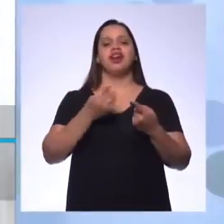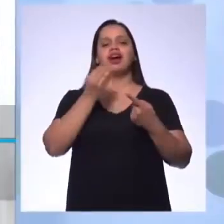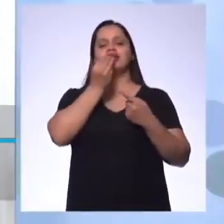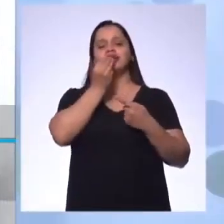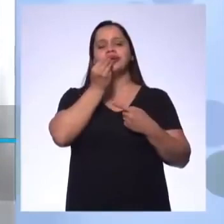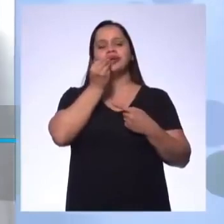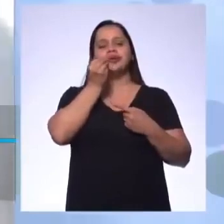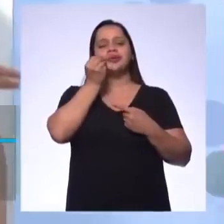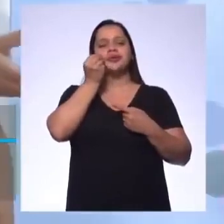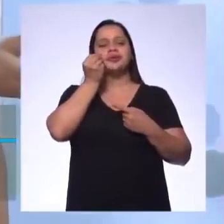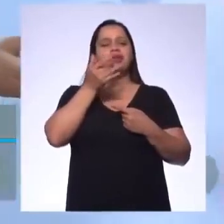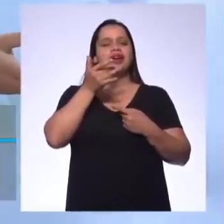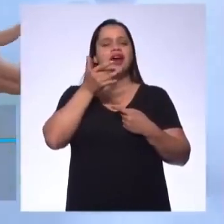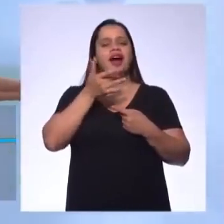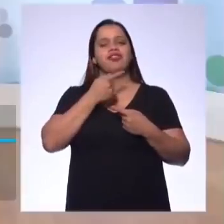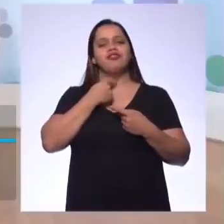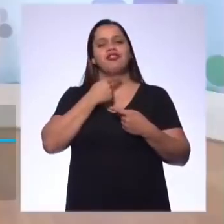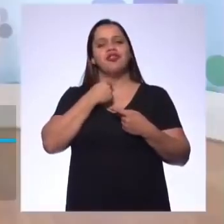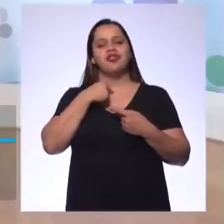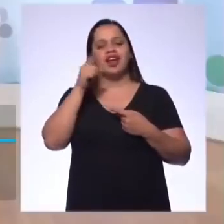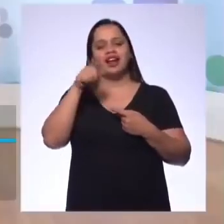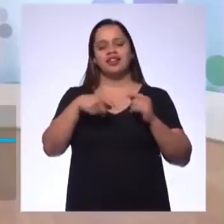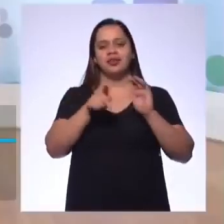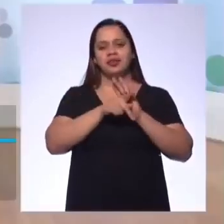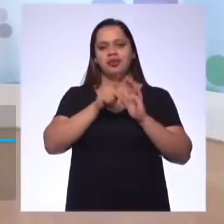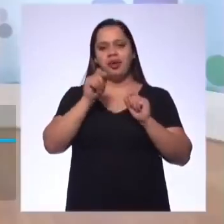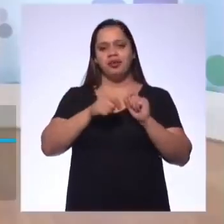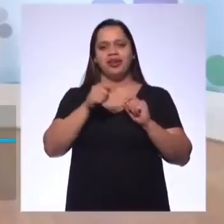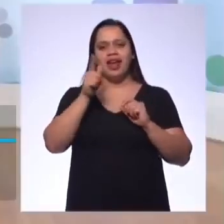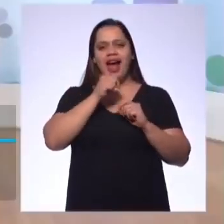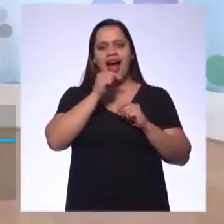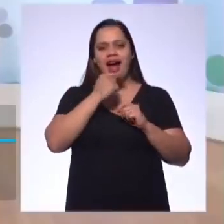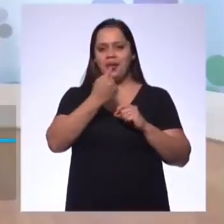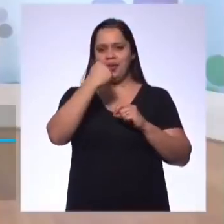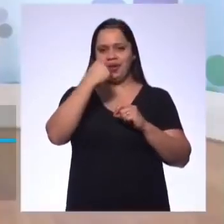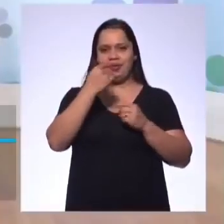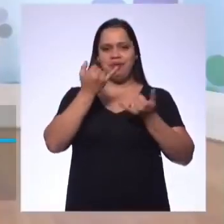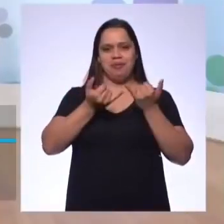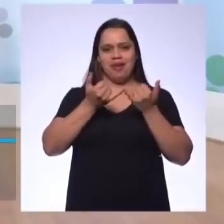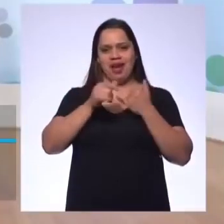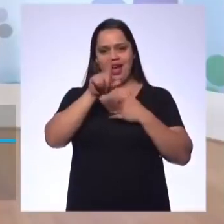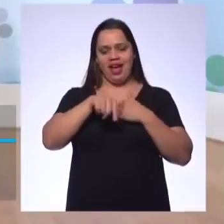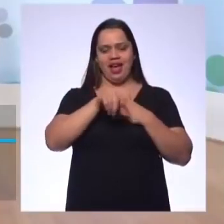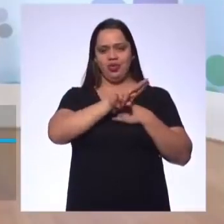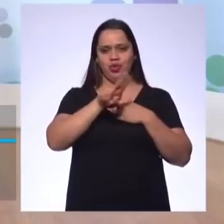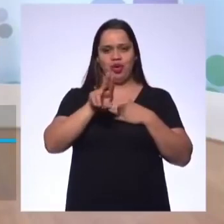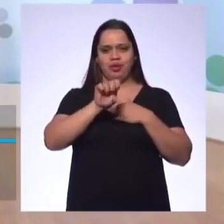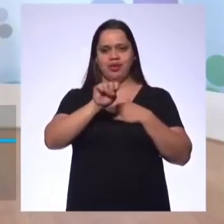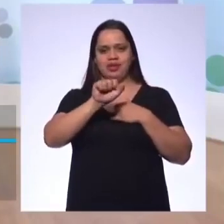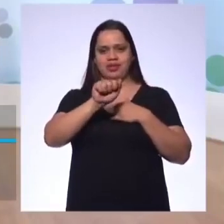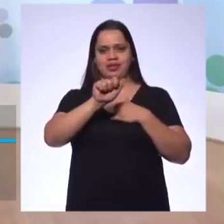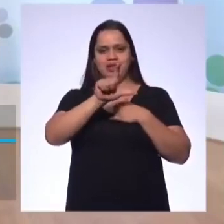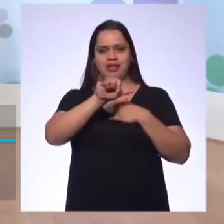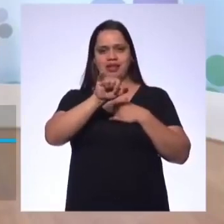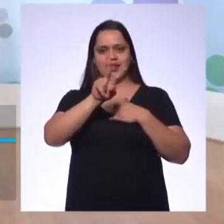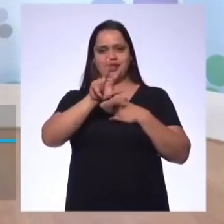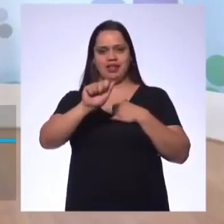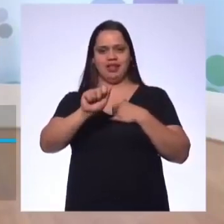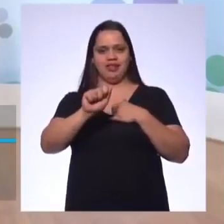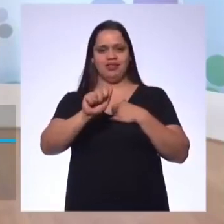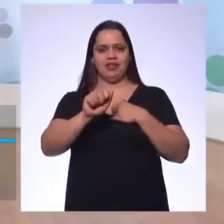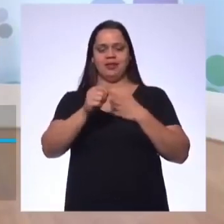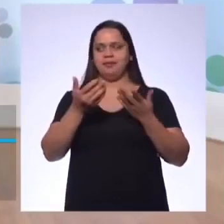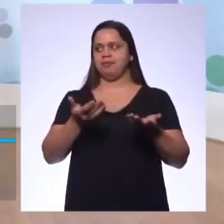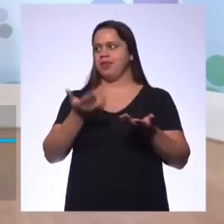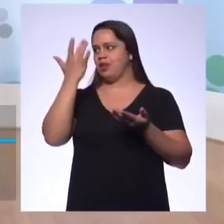Água na boca, o que é, professor Edjoel? Senti agora eu tô com vontade, o Vitor. Se fosse para mim, não sei se eu posso falar